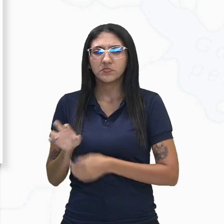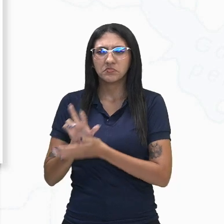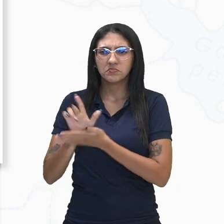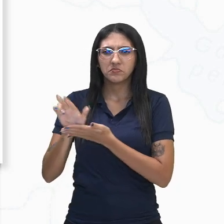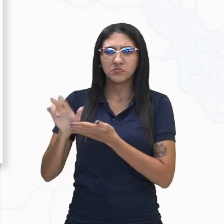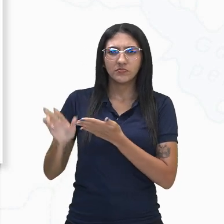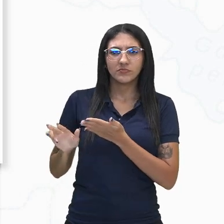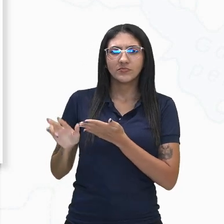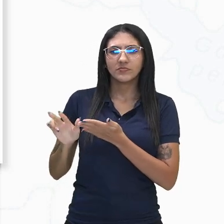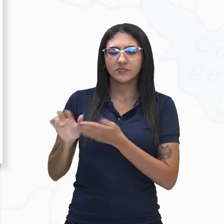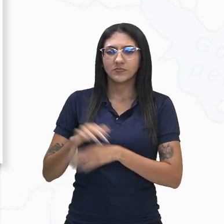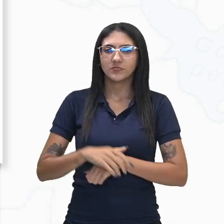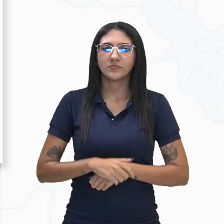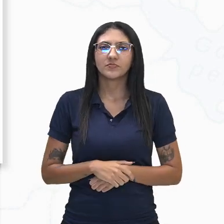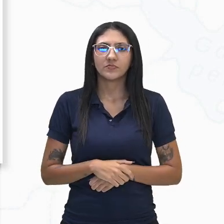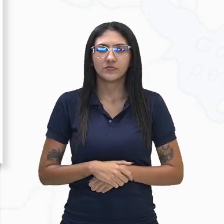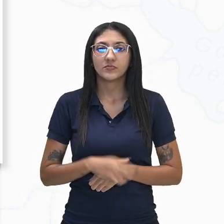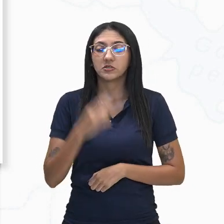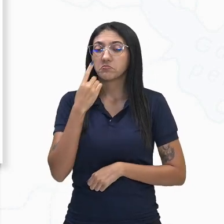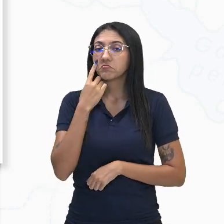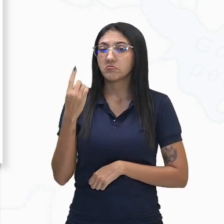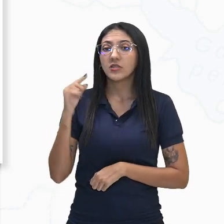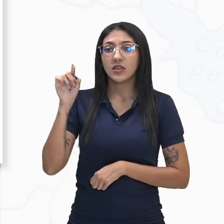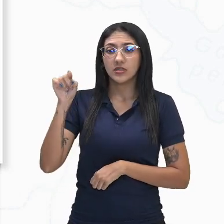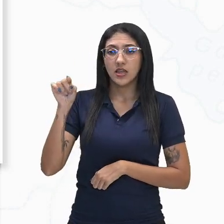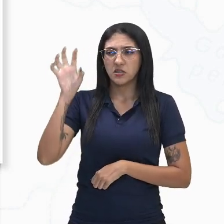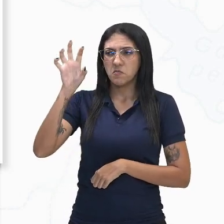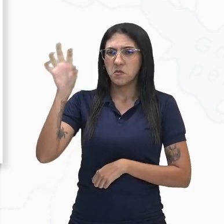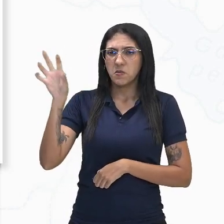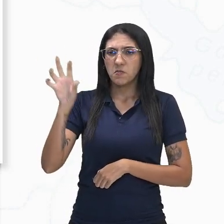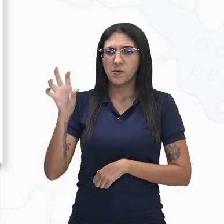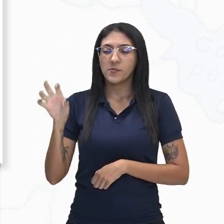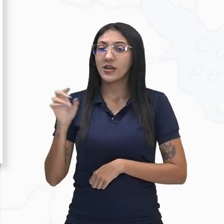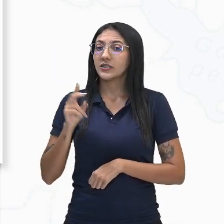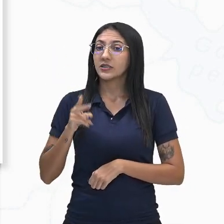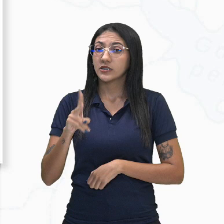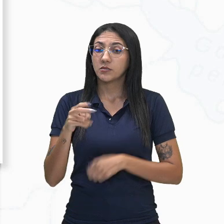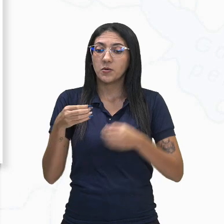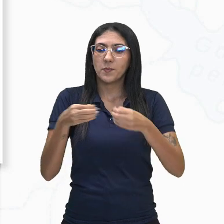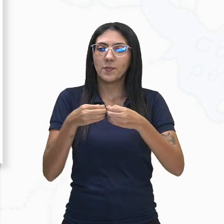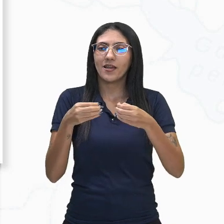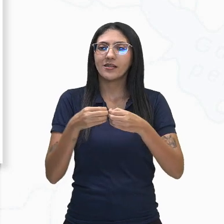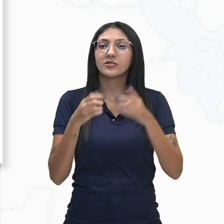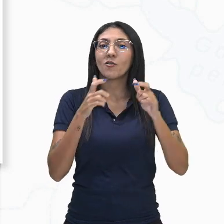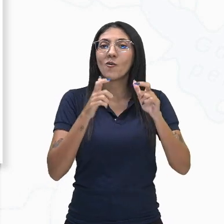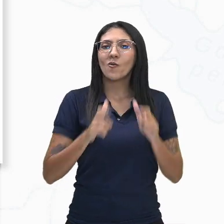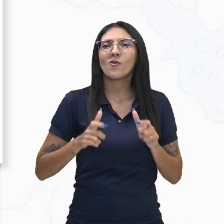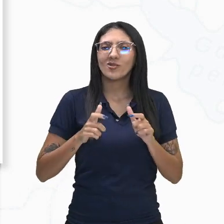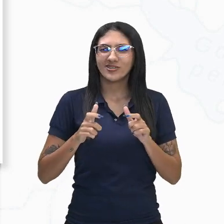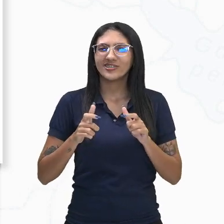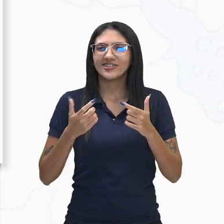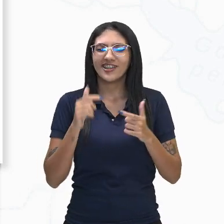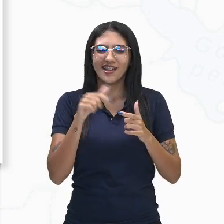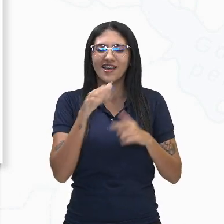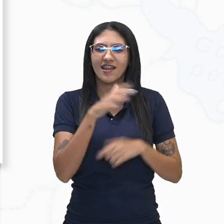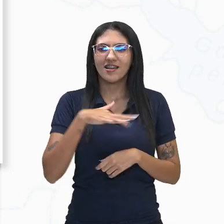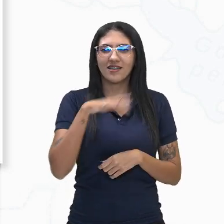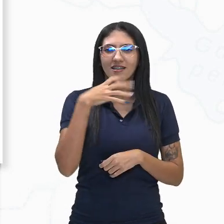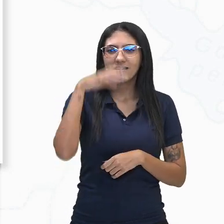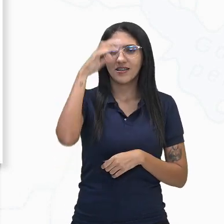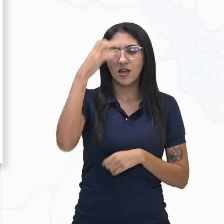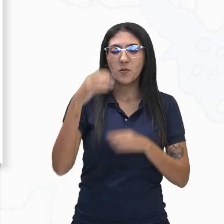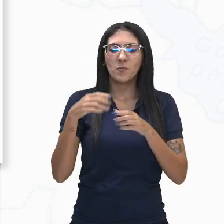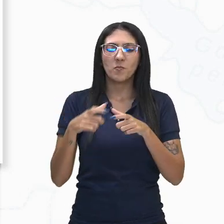ali, né, essa região perto de onde? Adivinha de onde é que esse reino de Cush vai estar